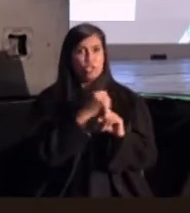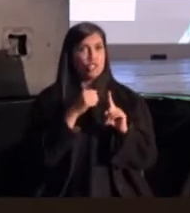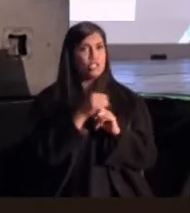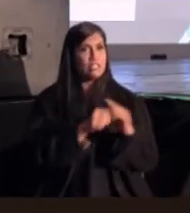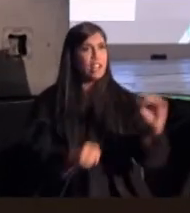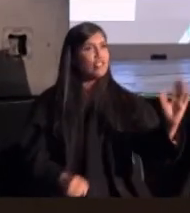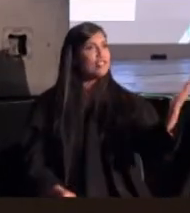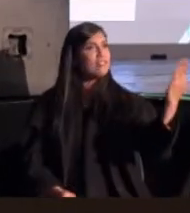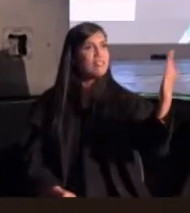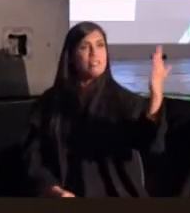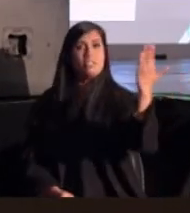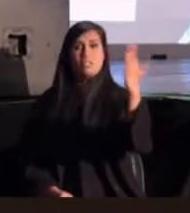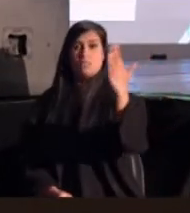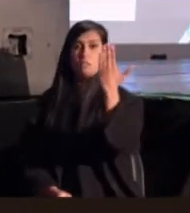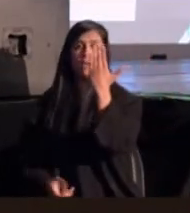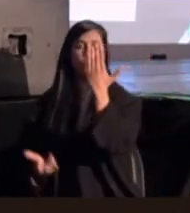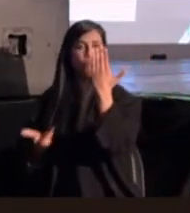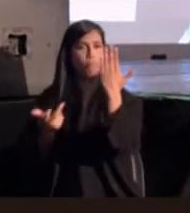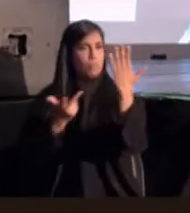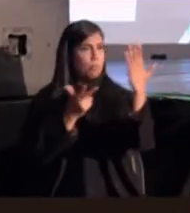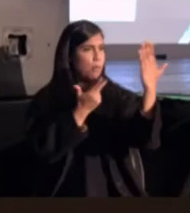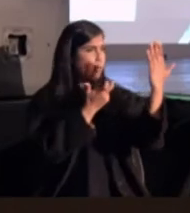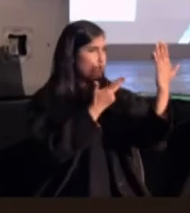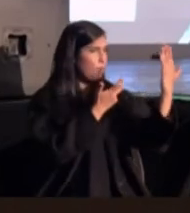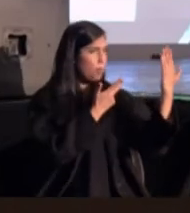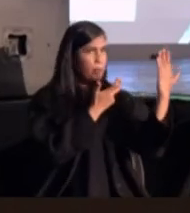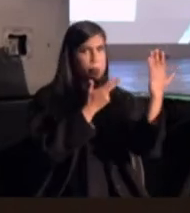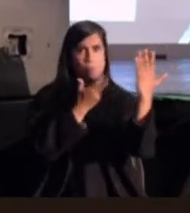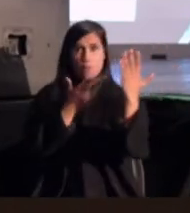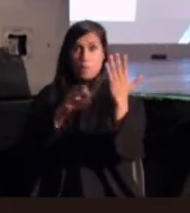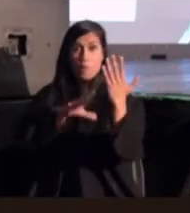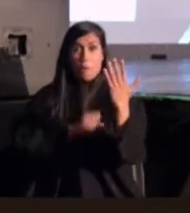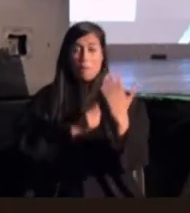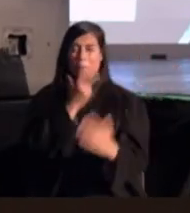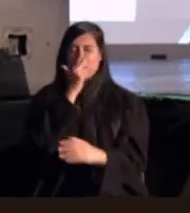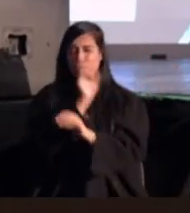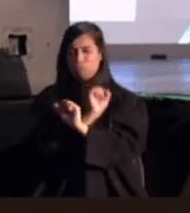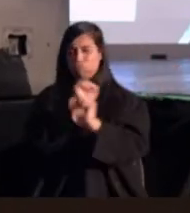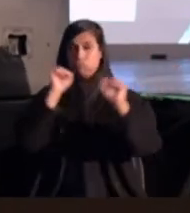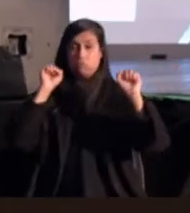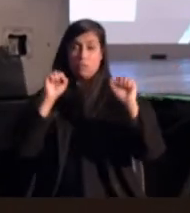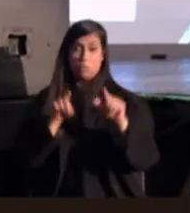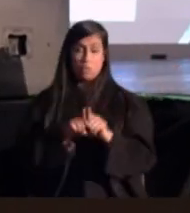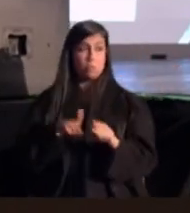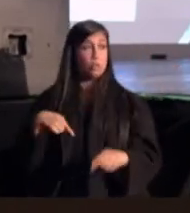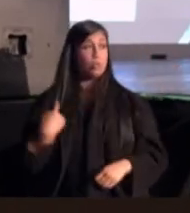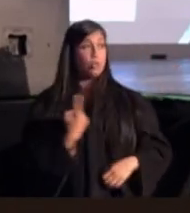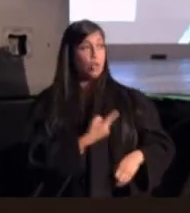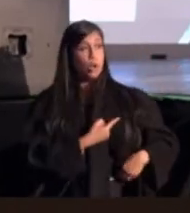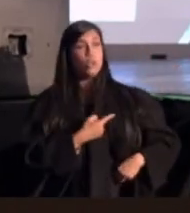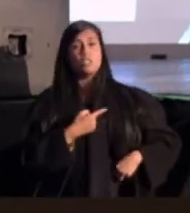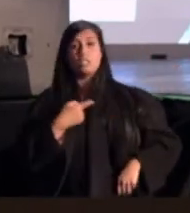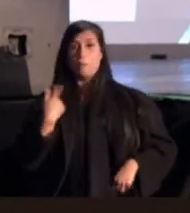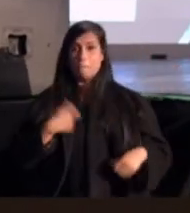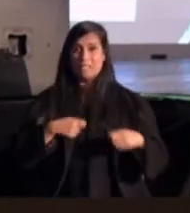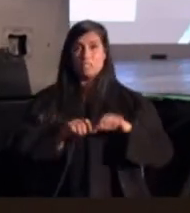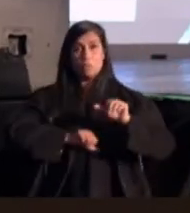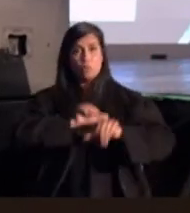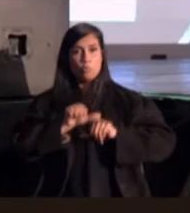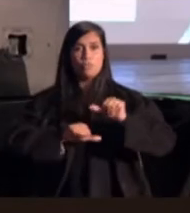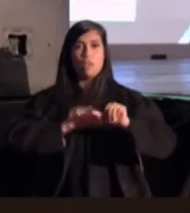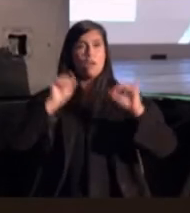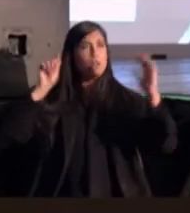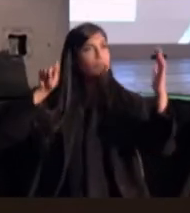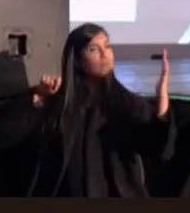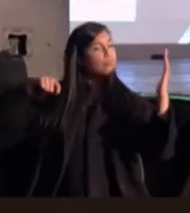do vampiro, o amor é quase impossível. Talvez seja necessário a gente operar nos modos de Oxum e